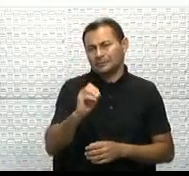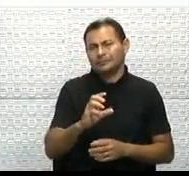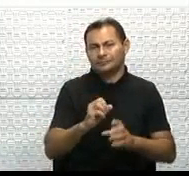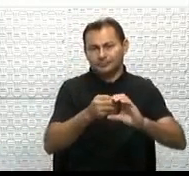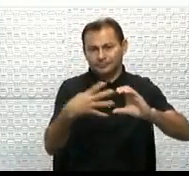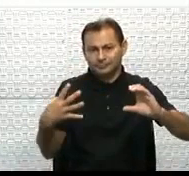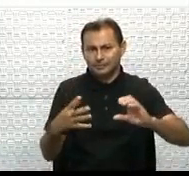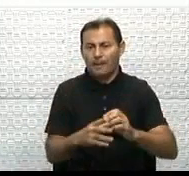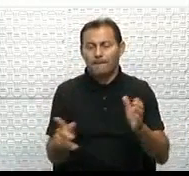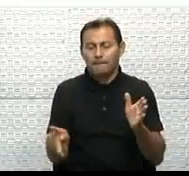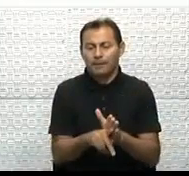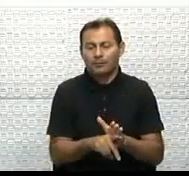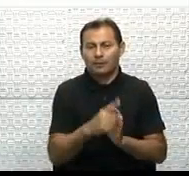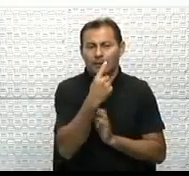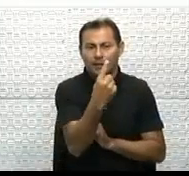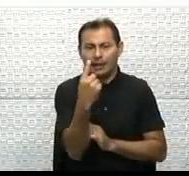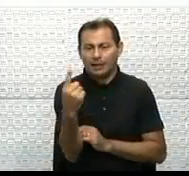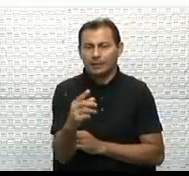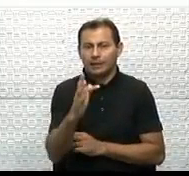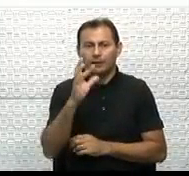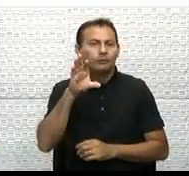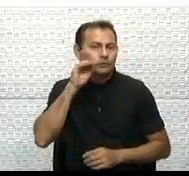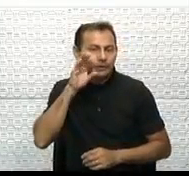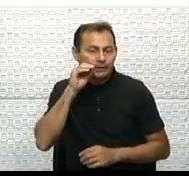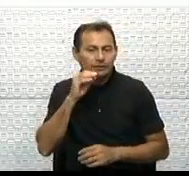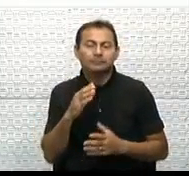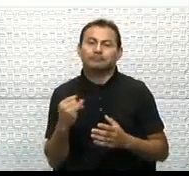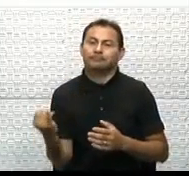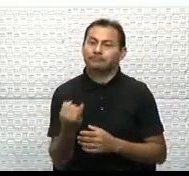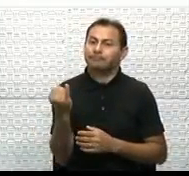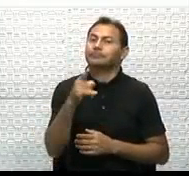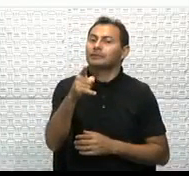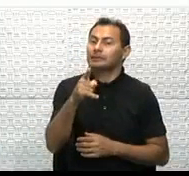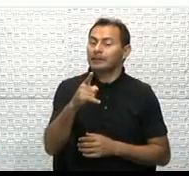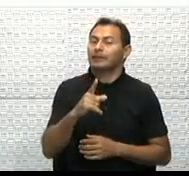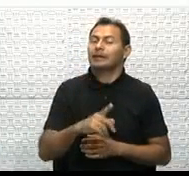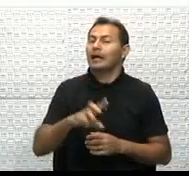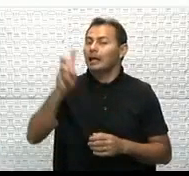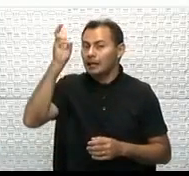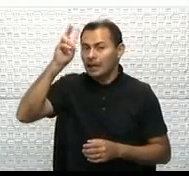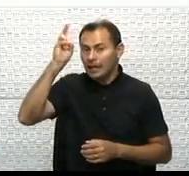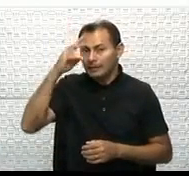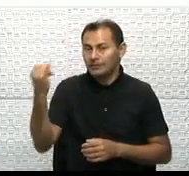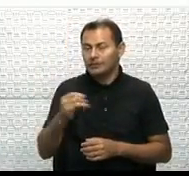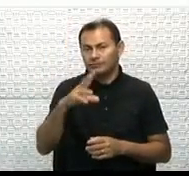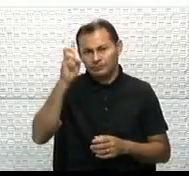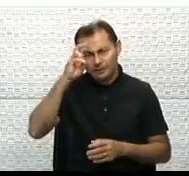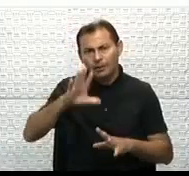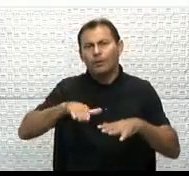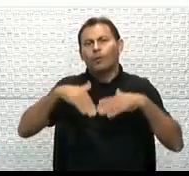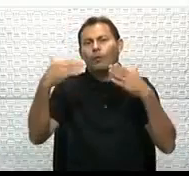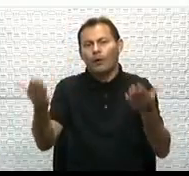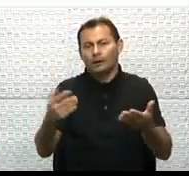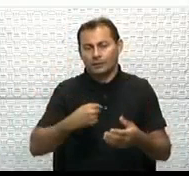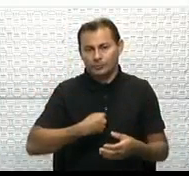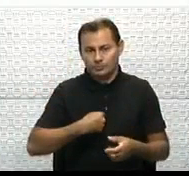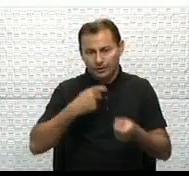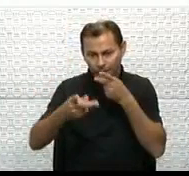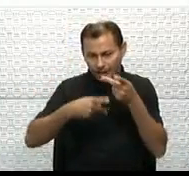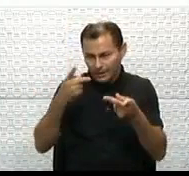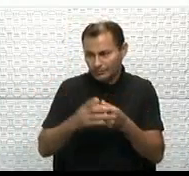às características próprias de cada funcionário? E é importante que você se lembre, é importante recordar que quando eu